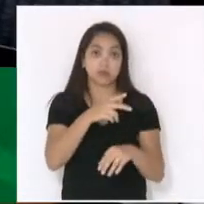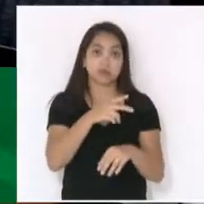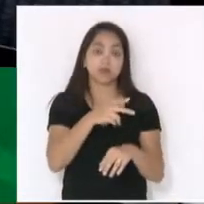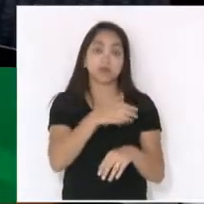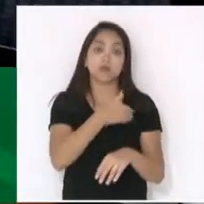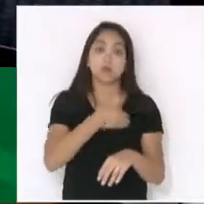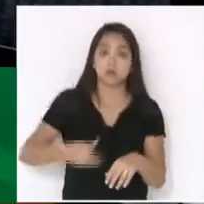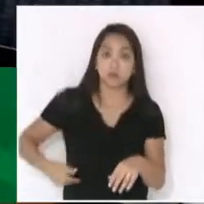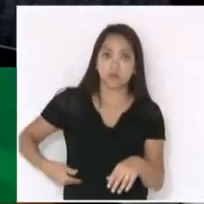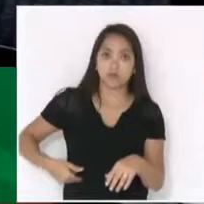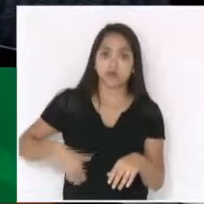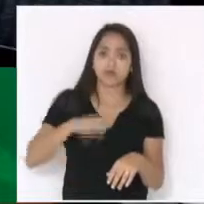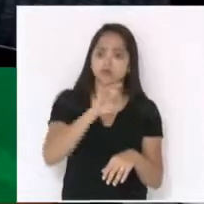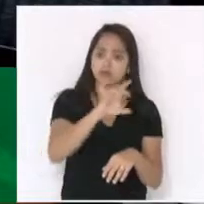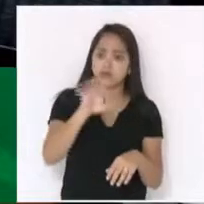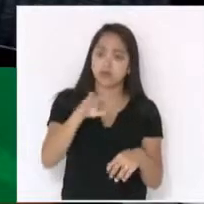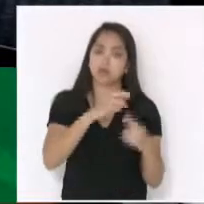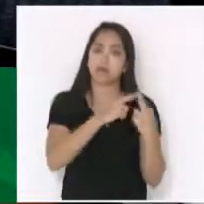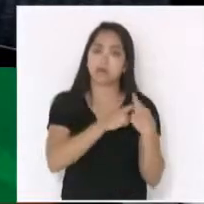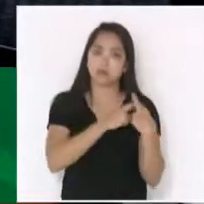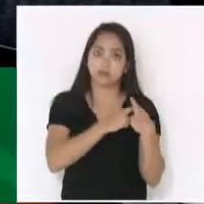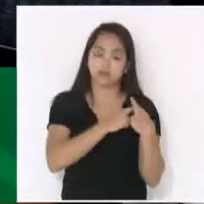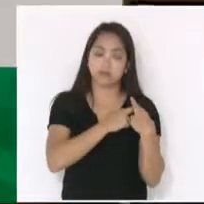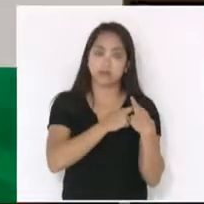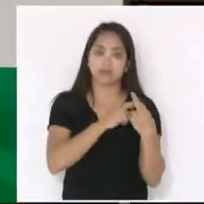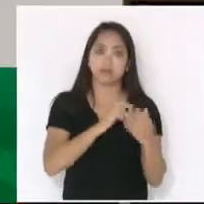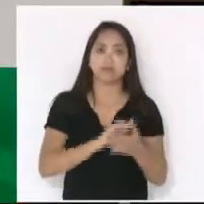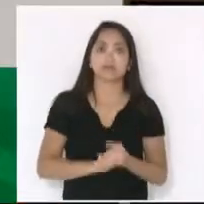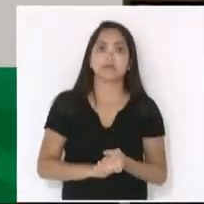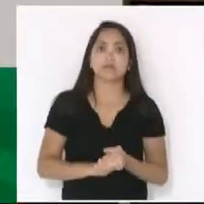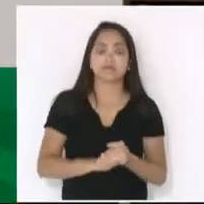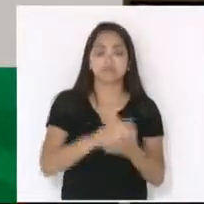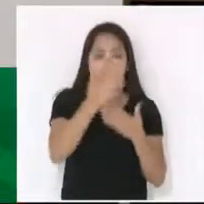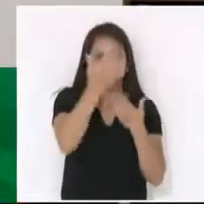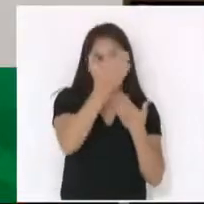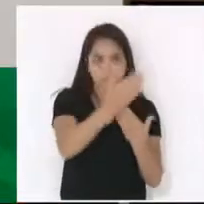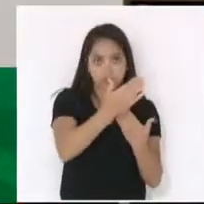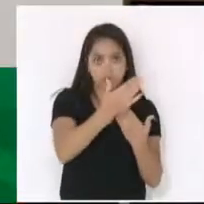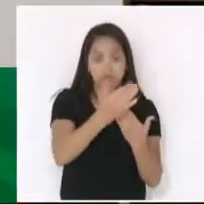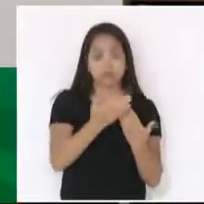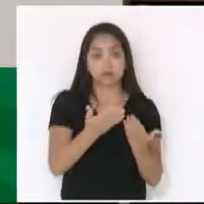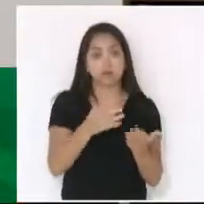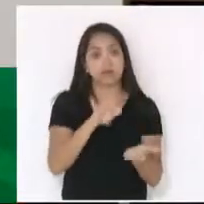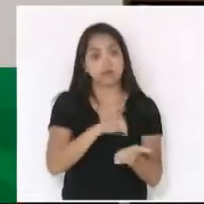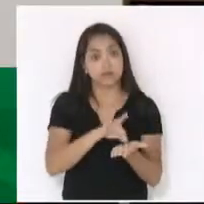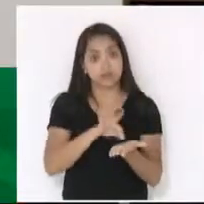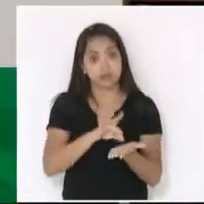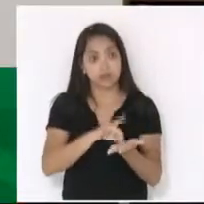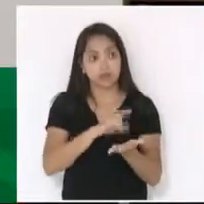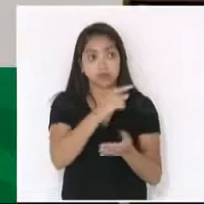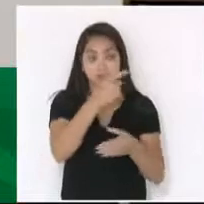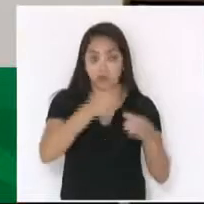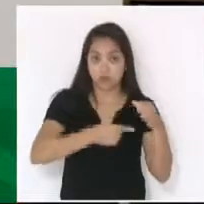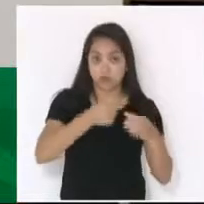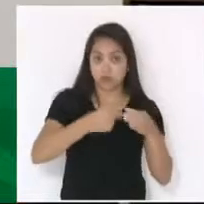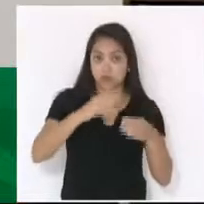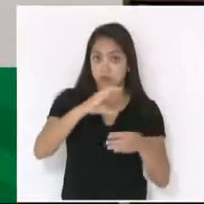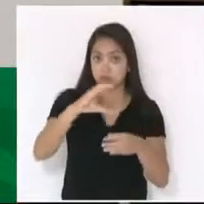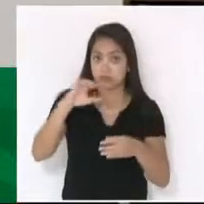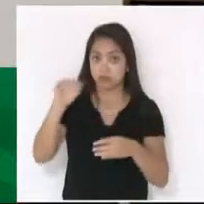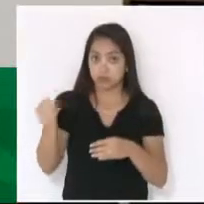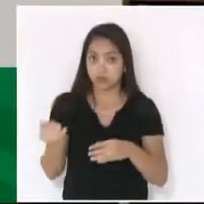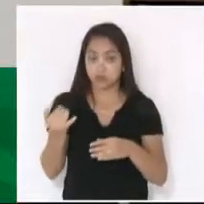de todos nós e obrigado pela sua preocupação realmente é verdade a comissão de Justiça Hoje